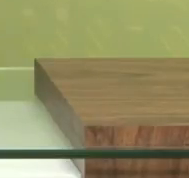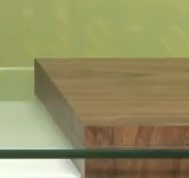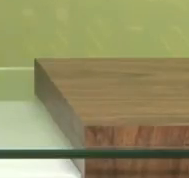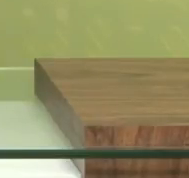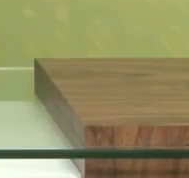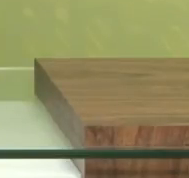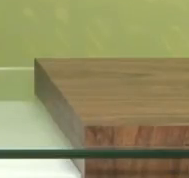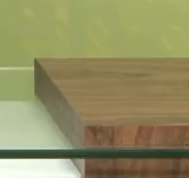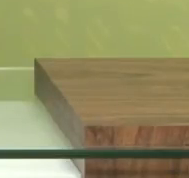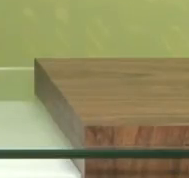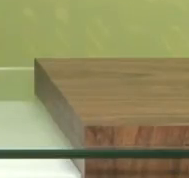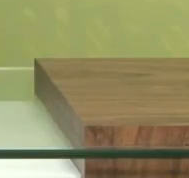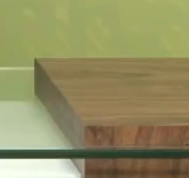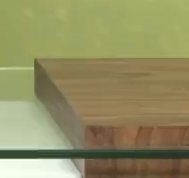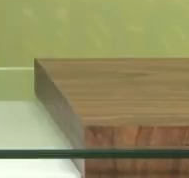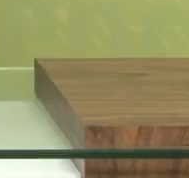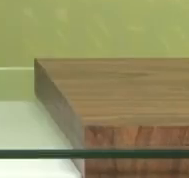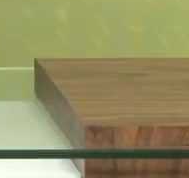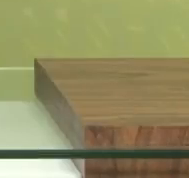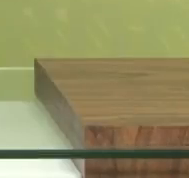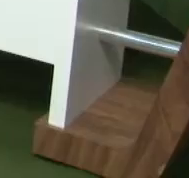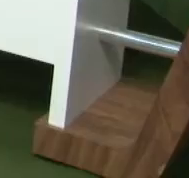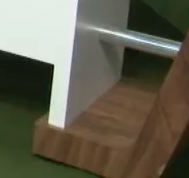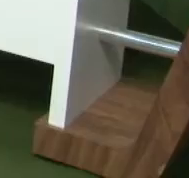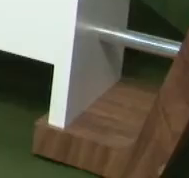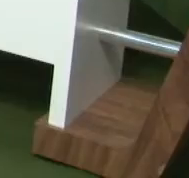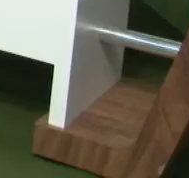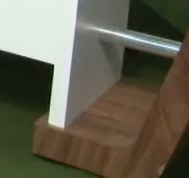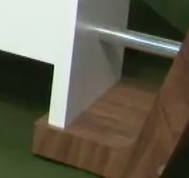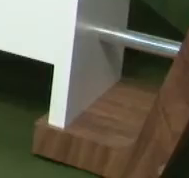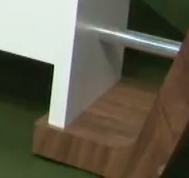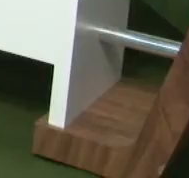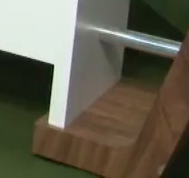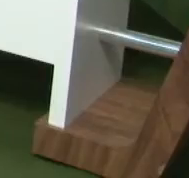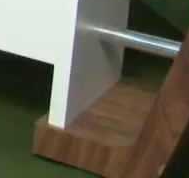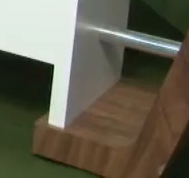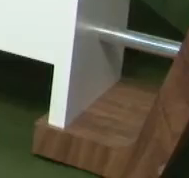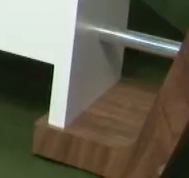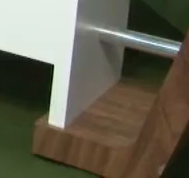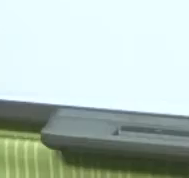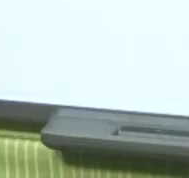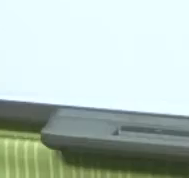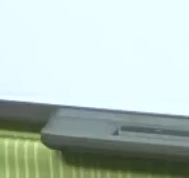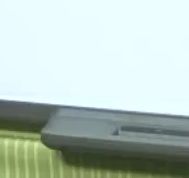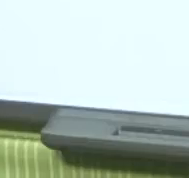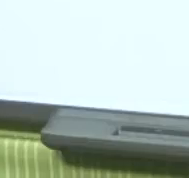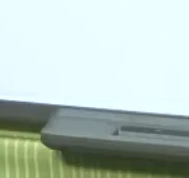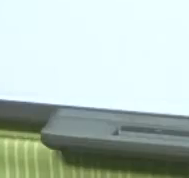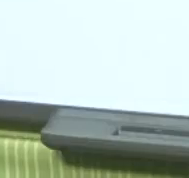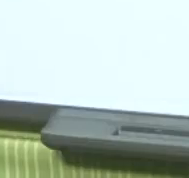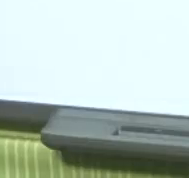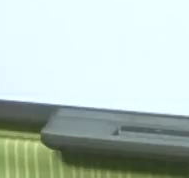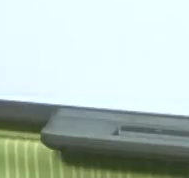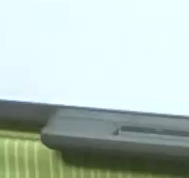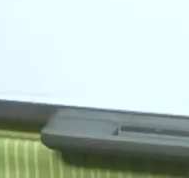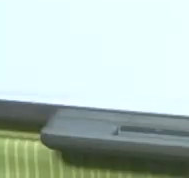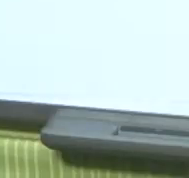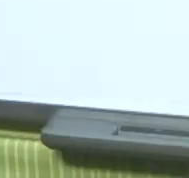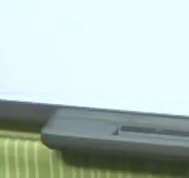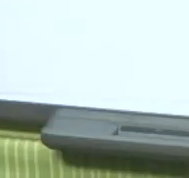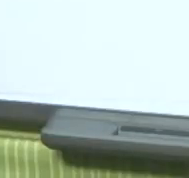garantia do empréstimo. Né? Ótimo, professor. Excelente explicação, né, gente? Então vamos discutir um pouquinho mais sobre isso nos nossos próximos